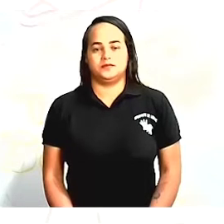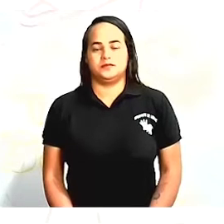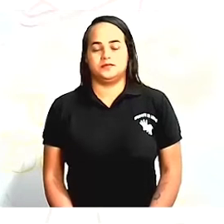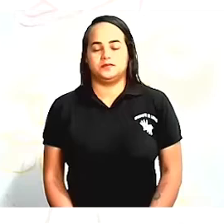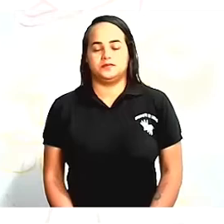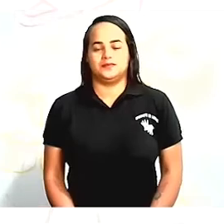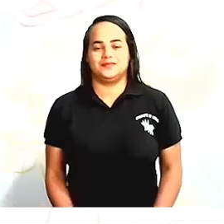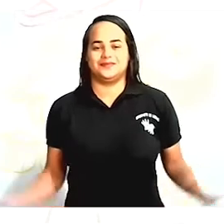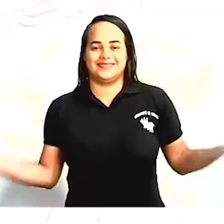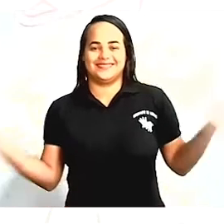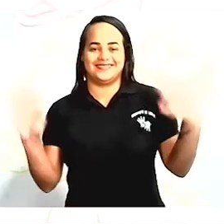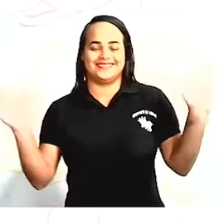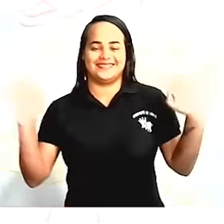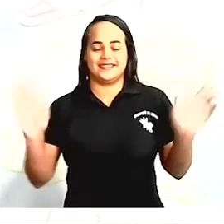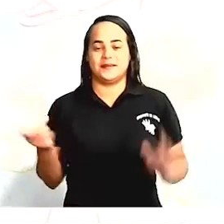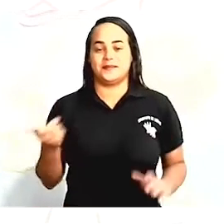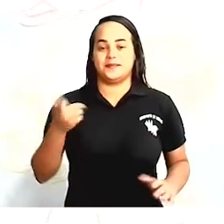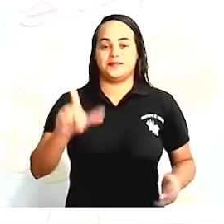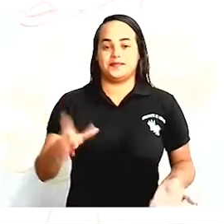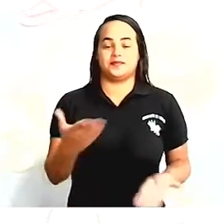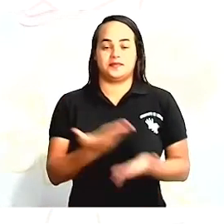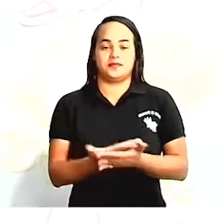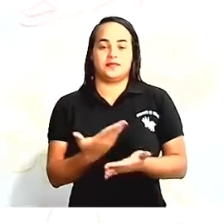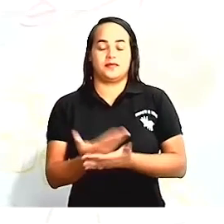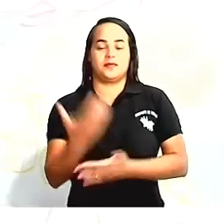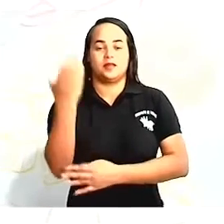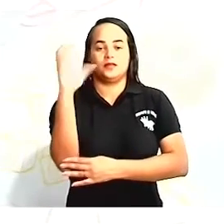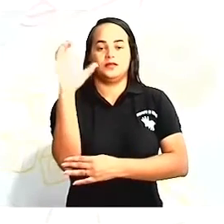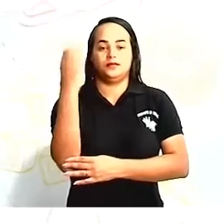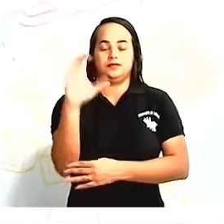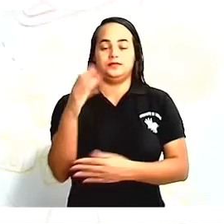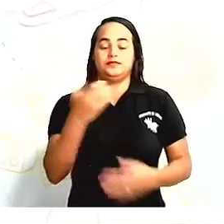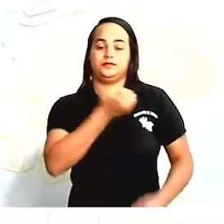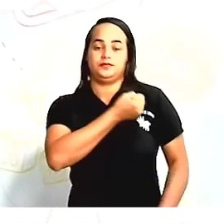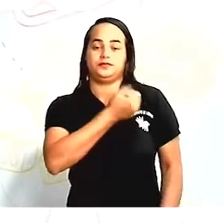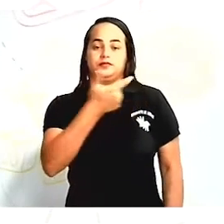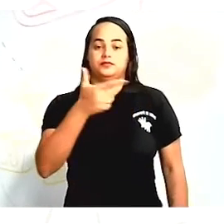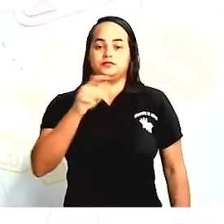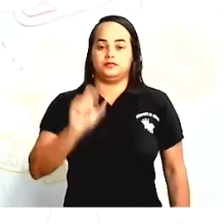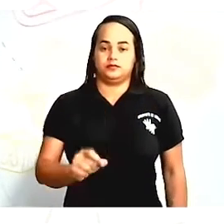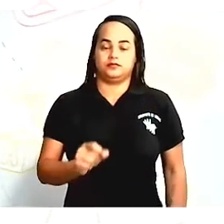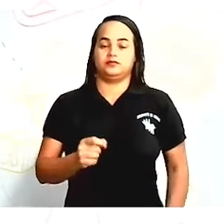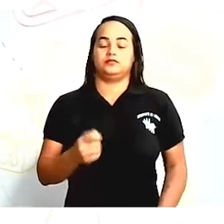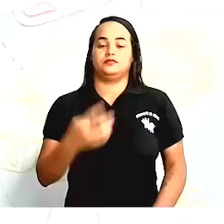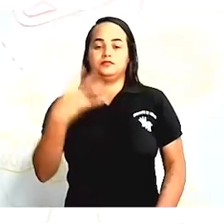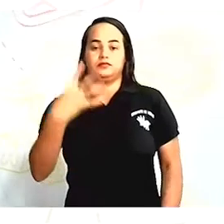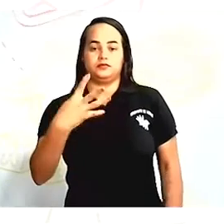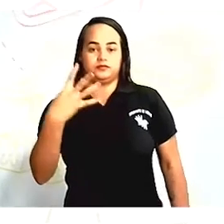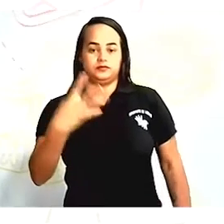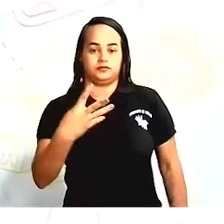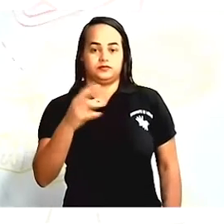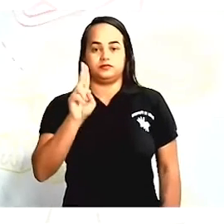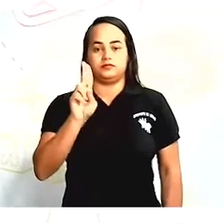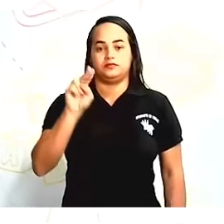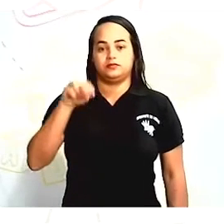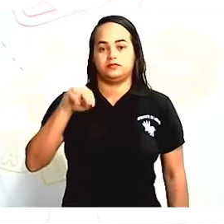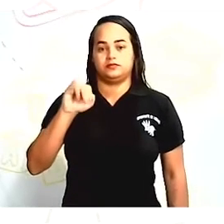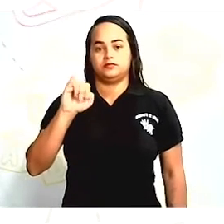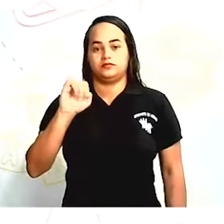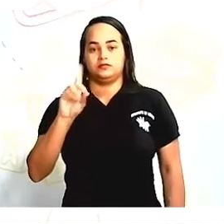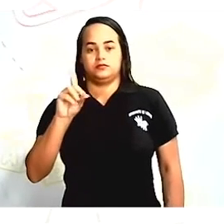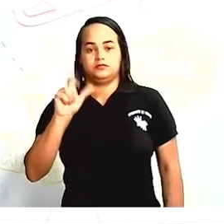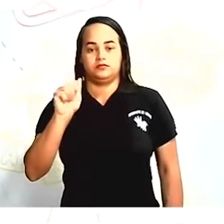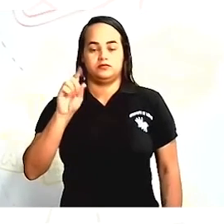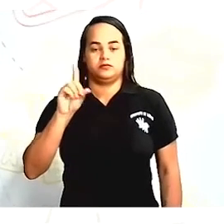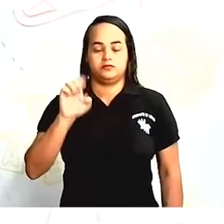E aí galera, vamos para mais uma aula de ciências, a nossa aula de número 20, nessa quarta unidade, tá certo? Então vamos lá,